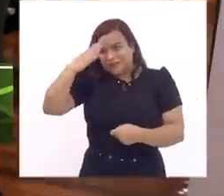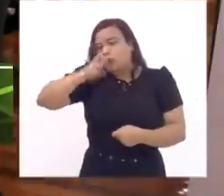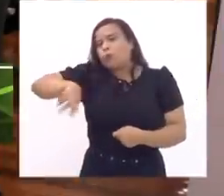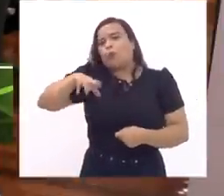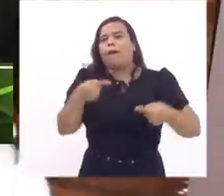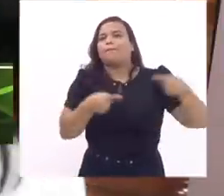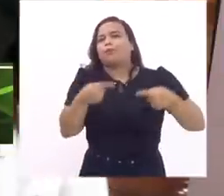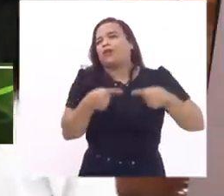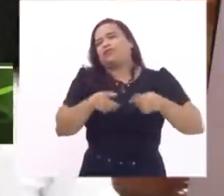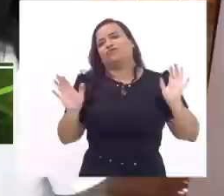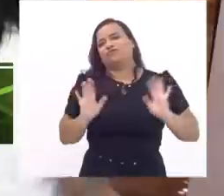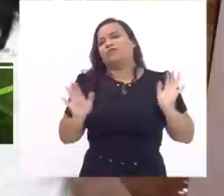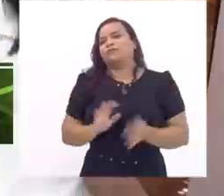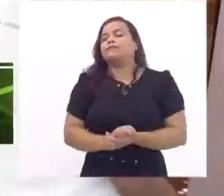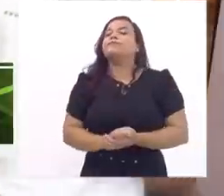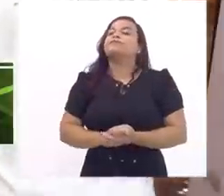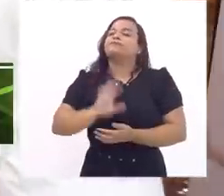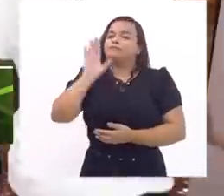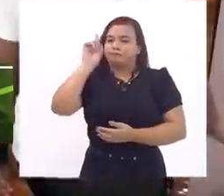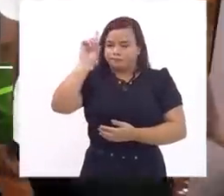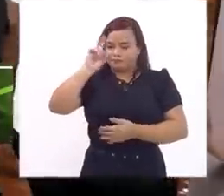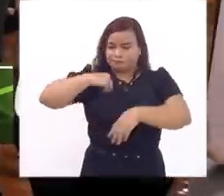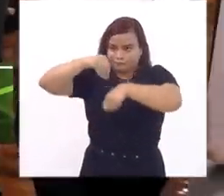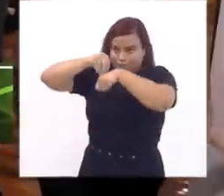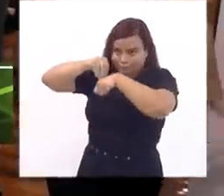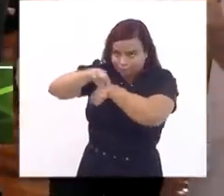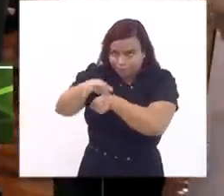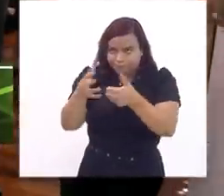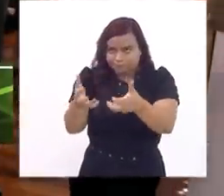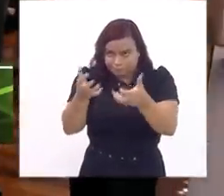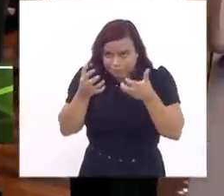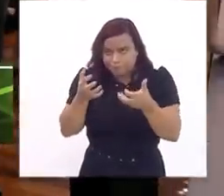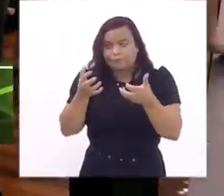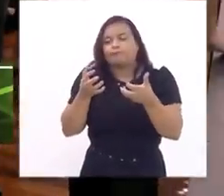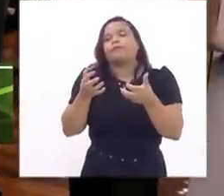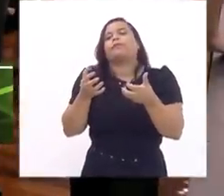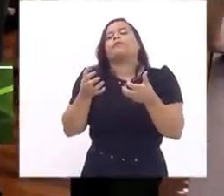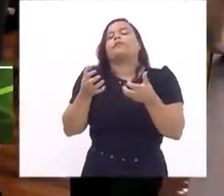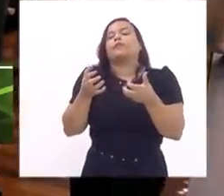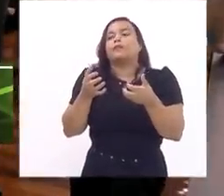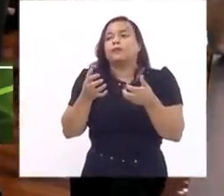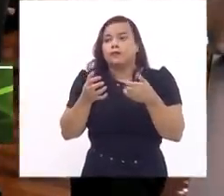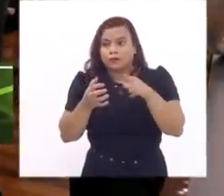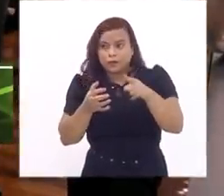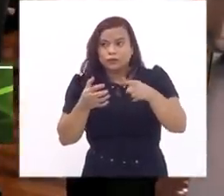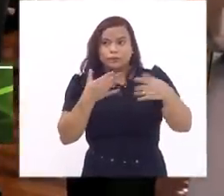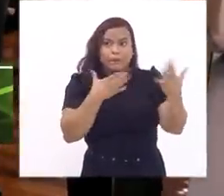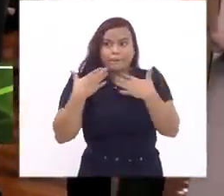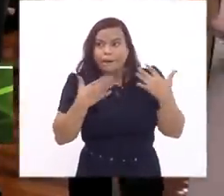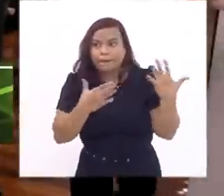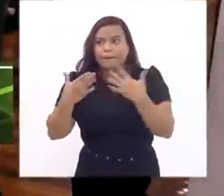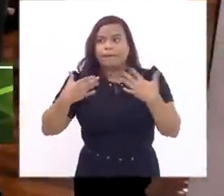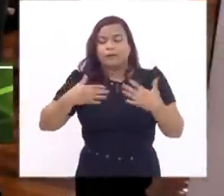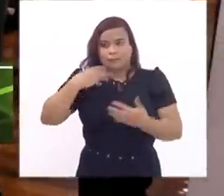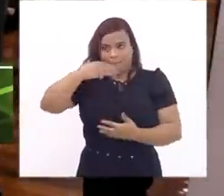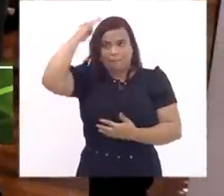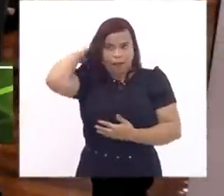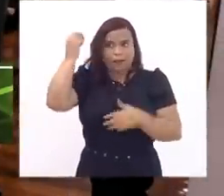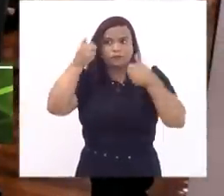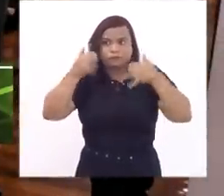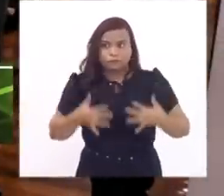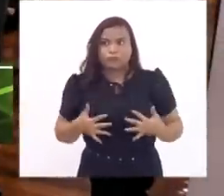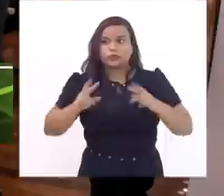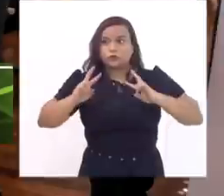olha só, eu queria sugerir a Vossa Excelência, nessa esteira do deputado Márcio Pacheco